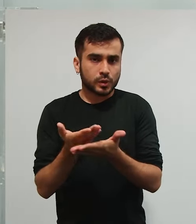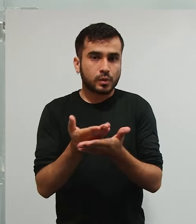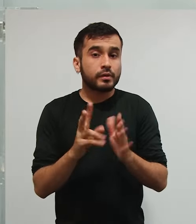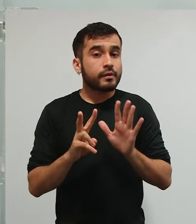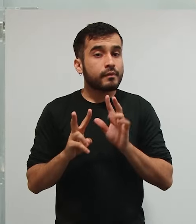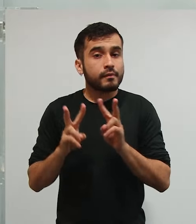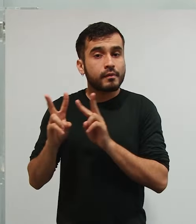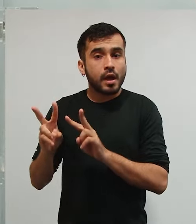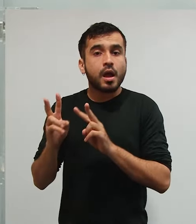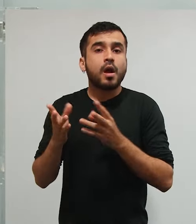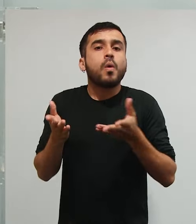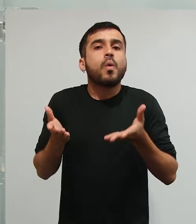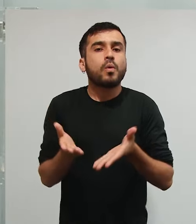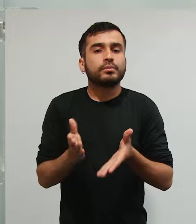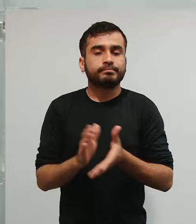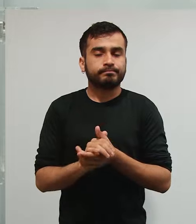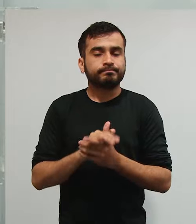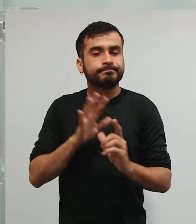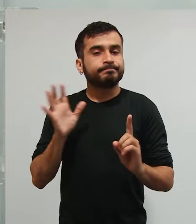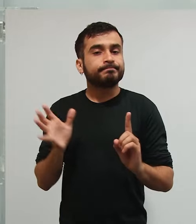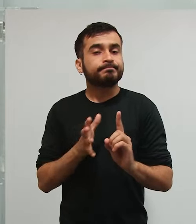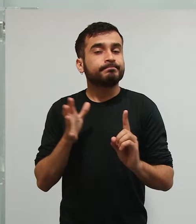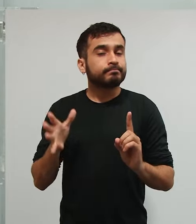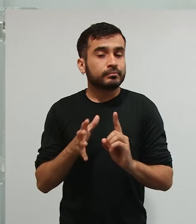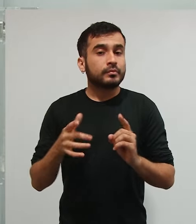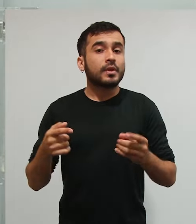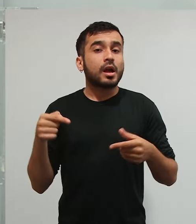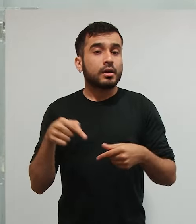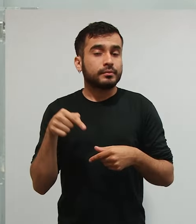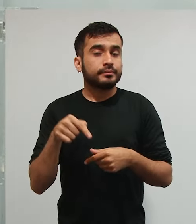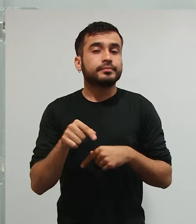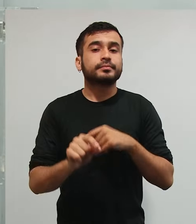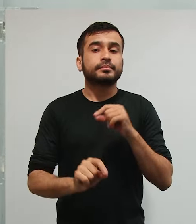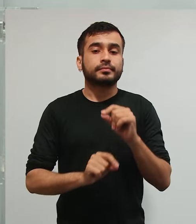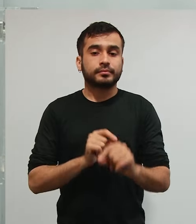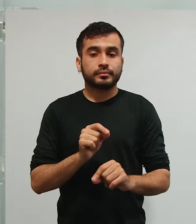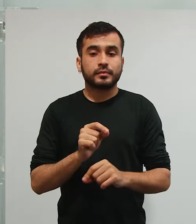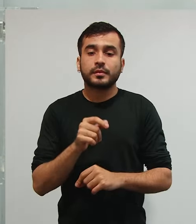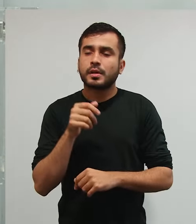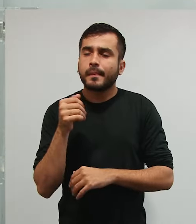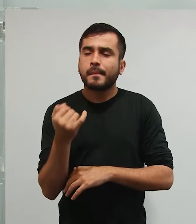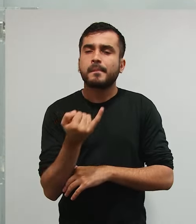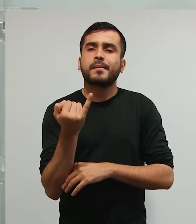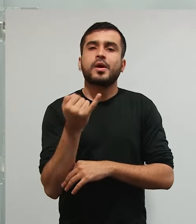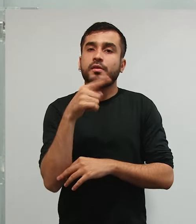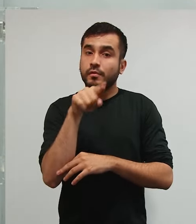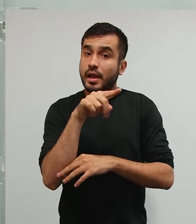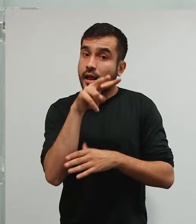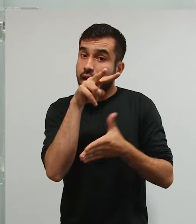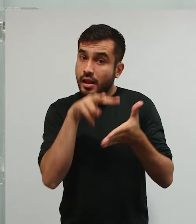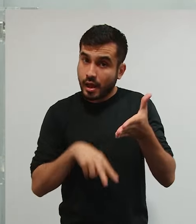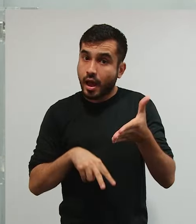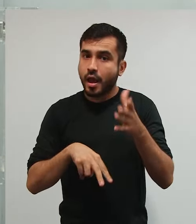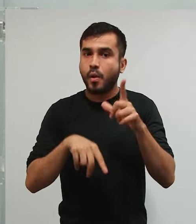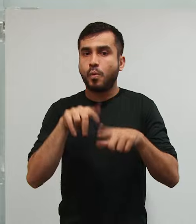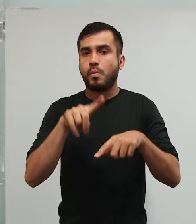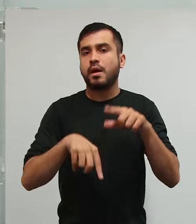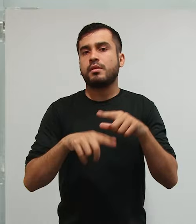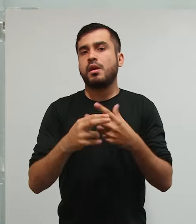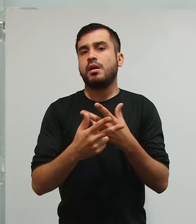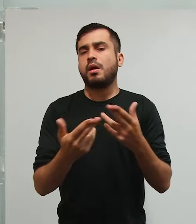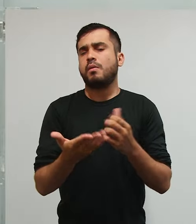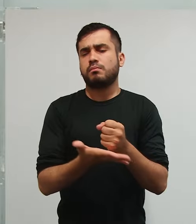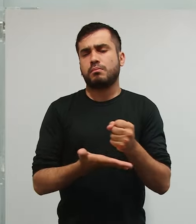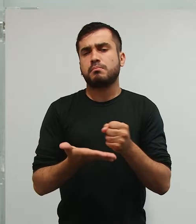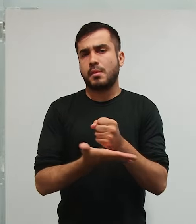gente vai tratar hoje. As nossas inspirações e para essa sessão é muito importante que você leia